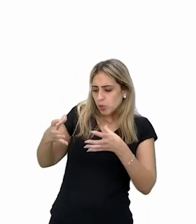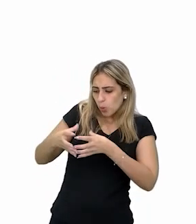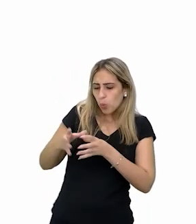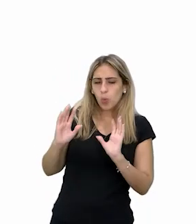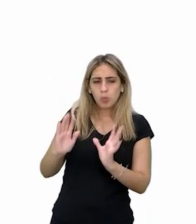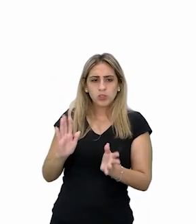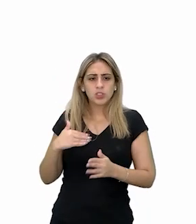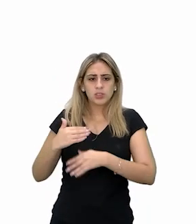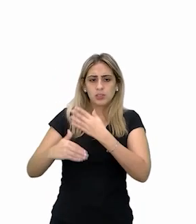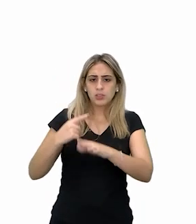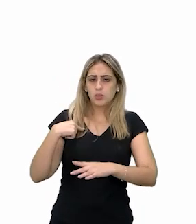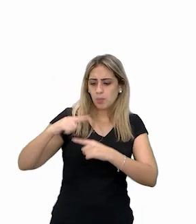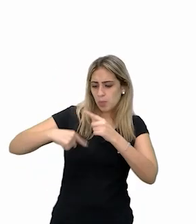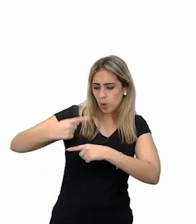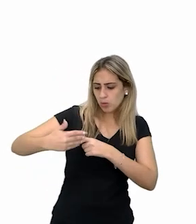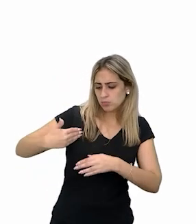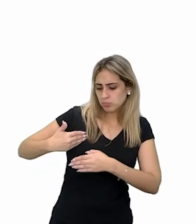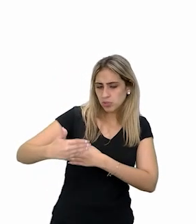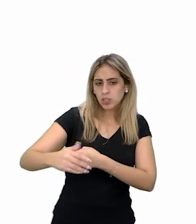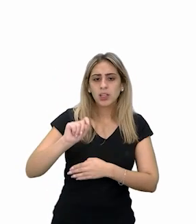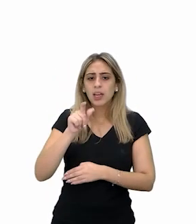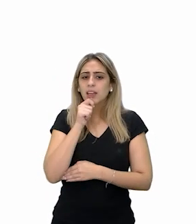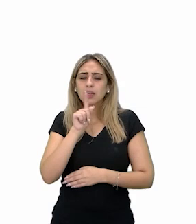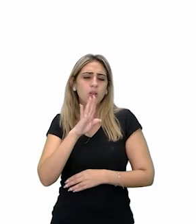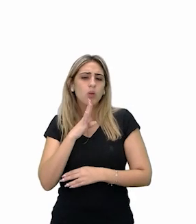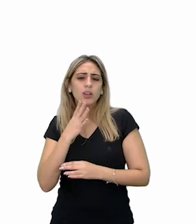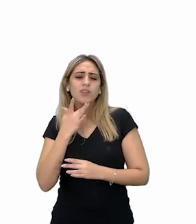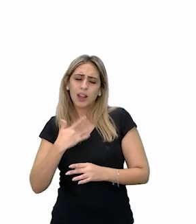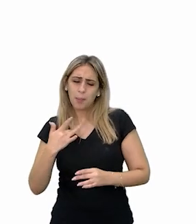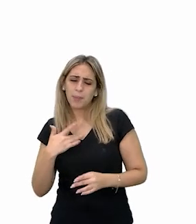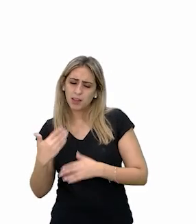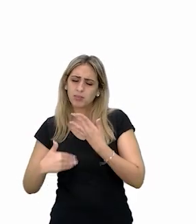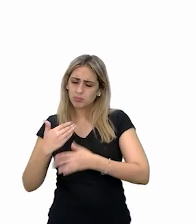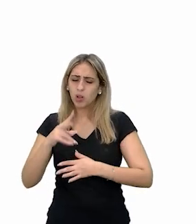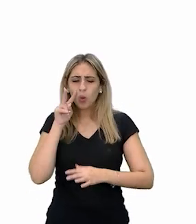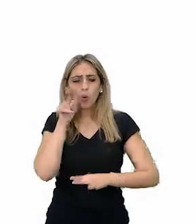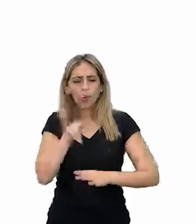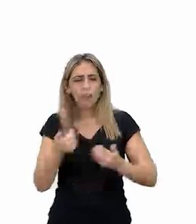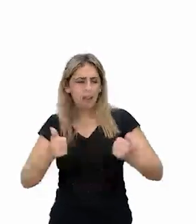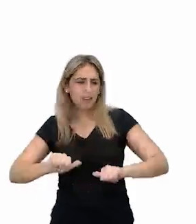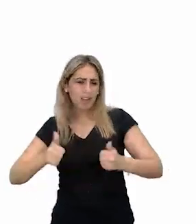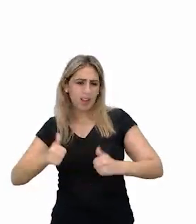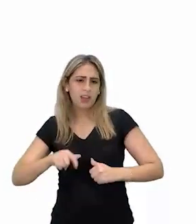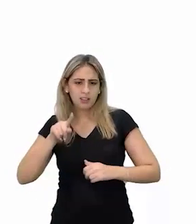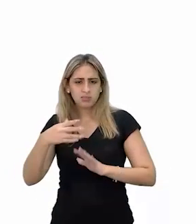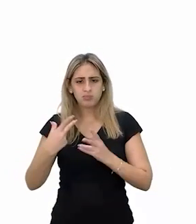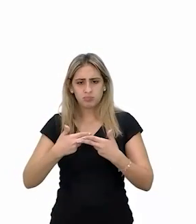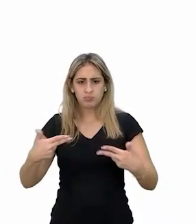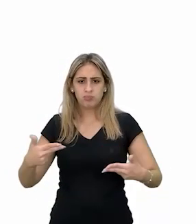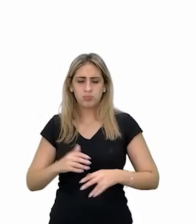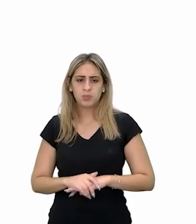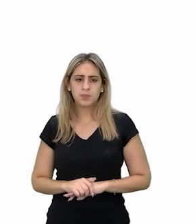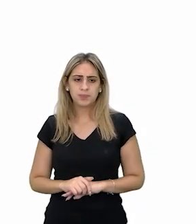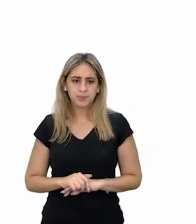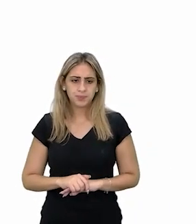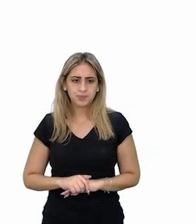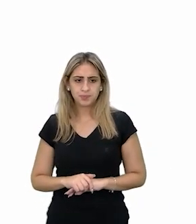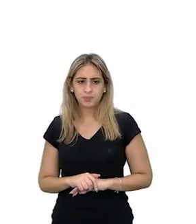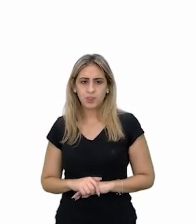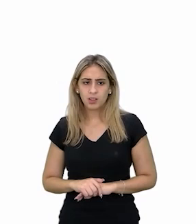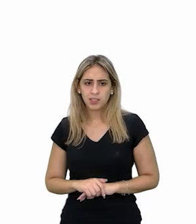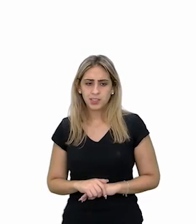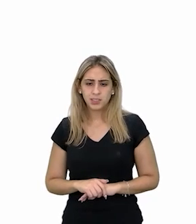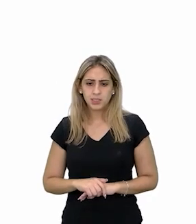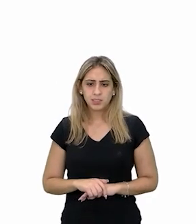seguir adiante para o próximo passo, mas quem ainda não conhece, vale a pena dar uma olhadinha nessa plataforma, tá bom? A partir